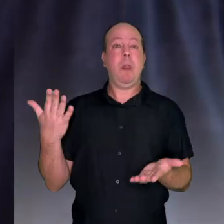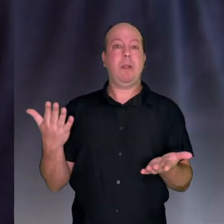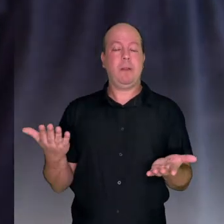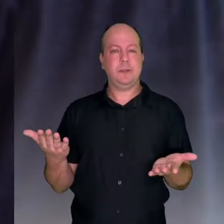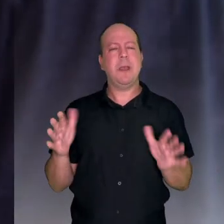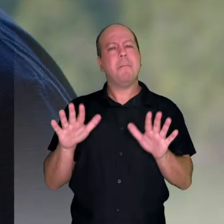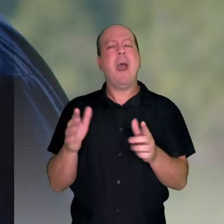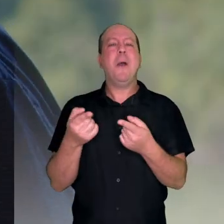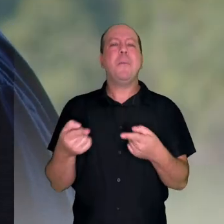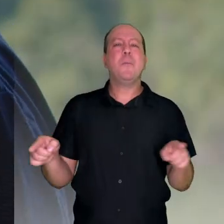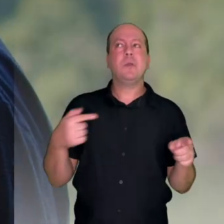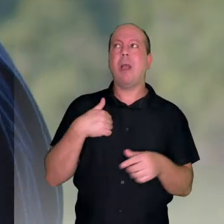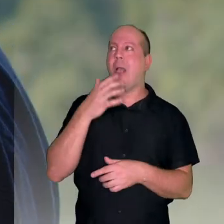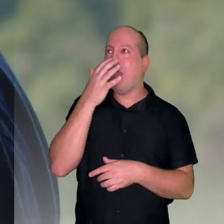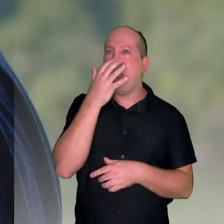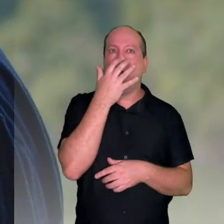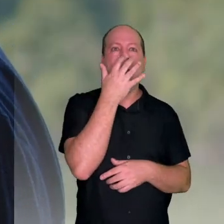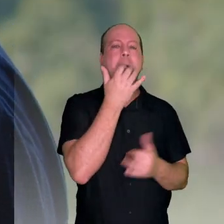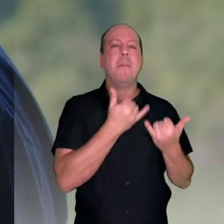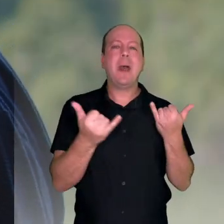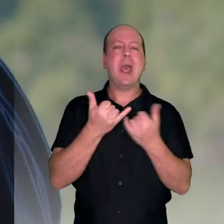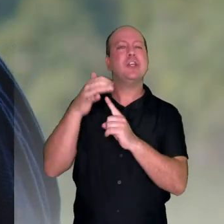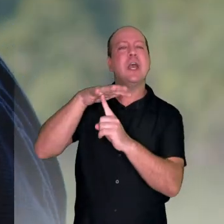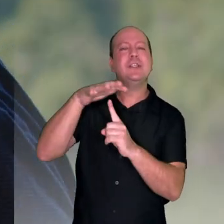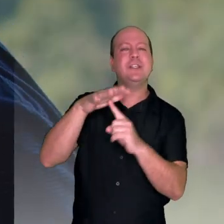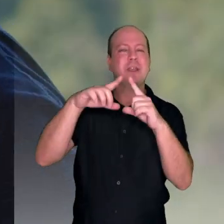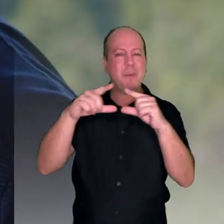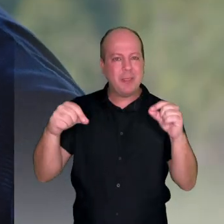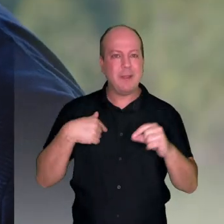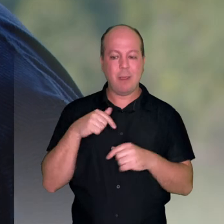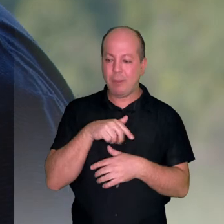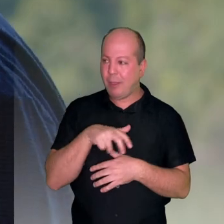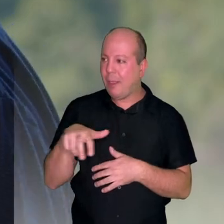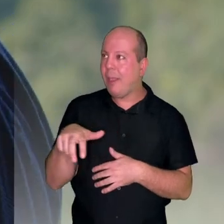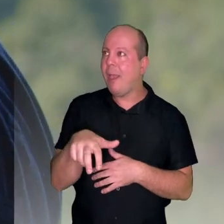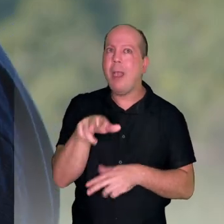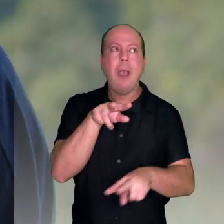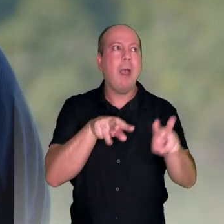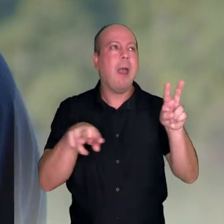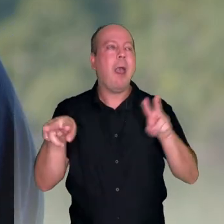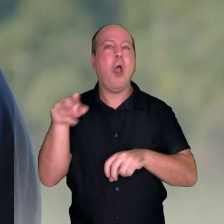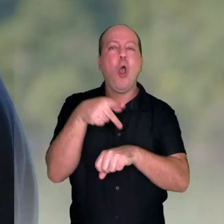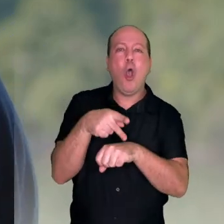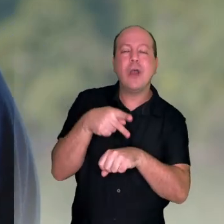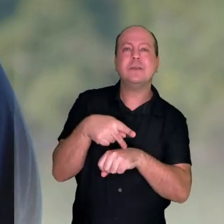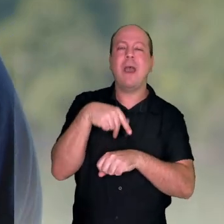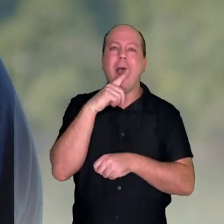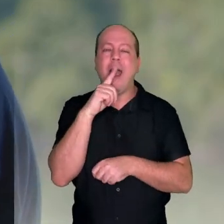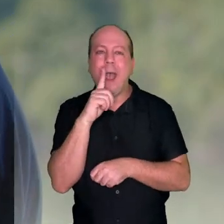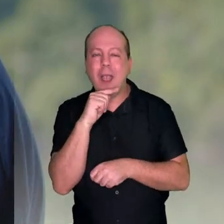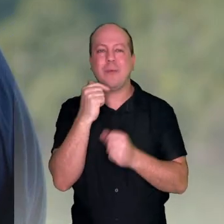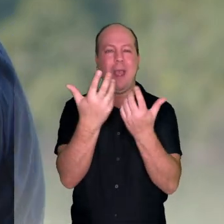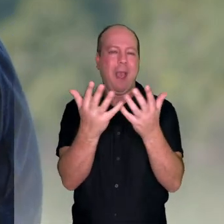ser surpreendente, mas ela é uma música de contemplação. Ele fala que é como um jardim japonês, você vai andando e você vê os elementos, né? Rocha,